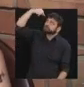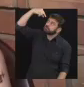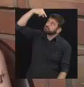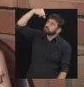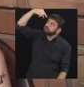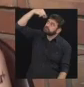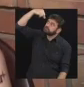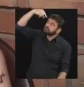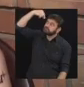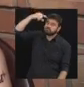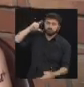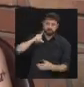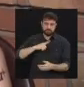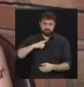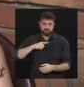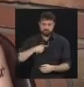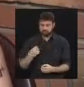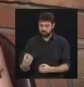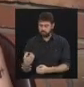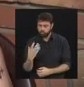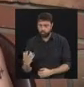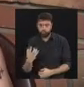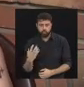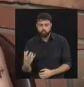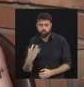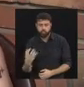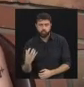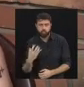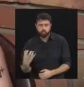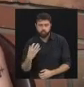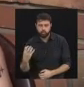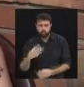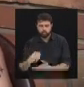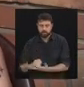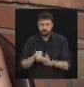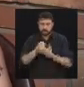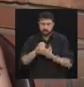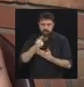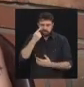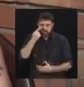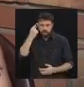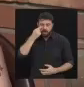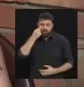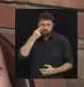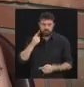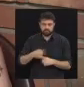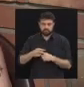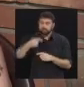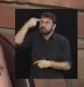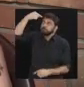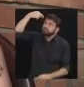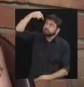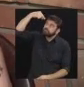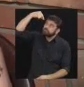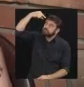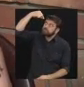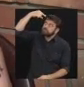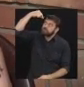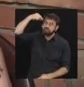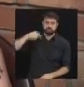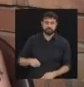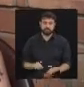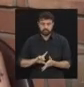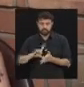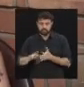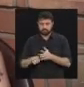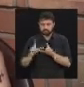do meu quarto ligado, para ajudar na lubrificação dos olhos, fica pingando colírio. Quando eu for